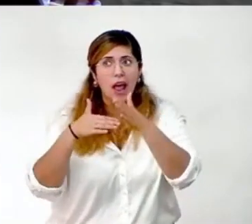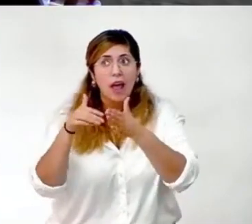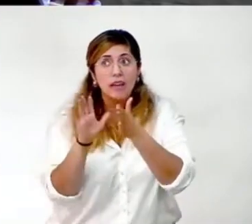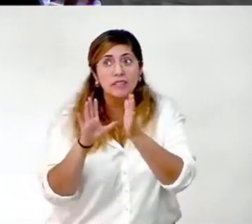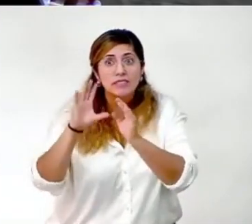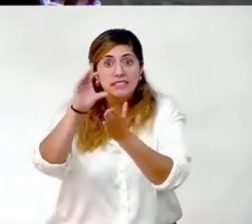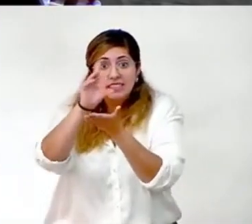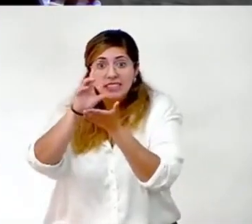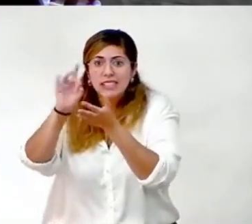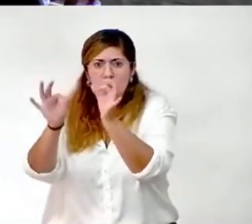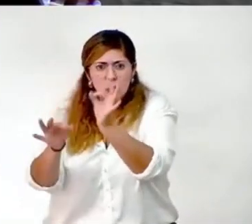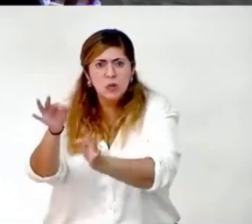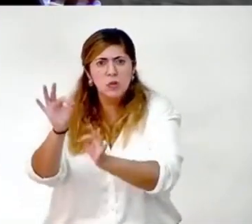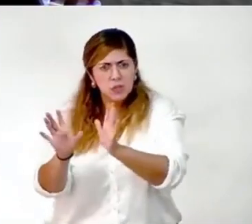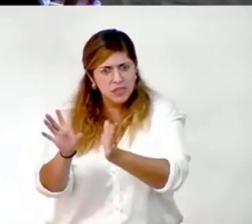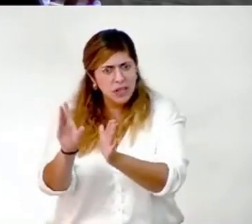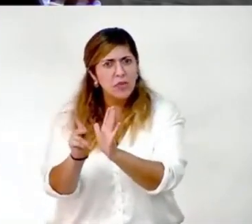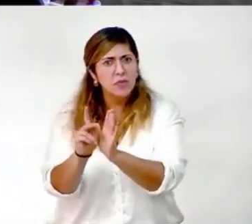a justiça.